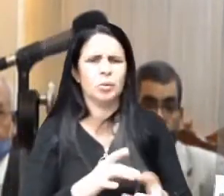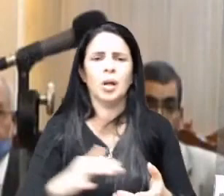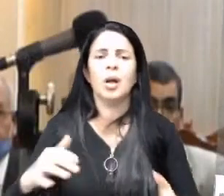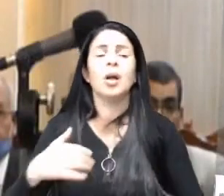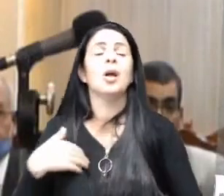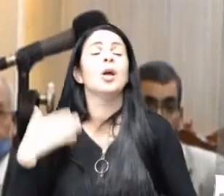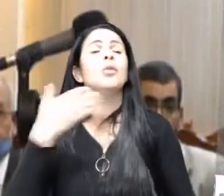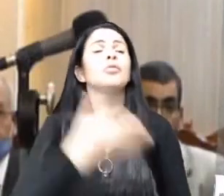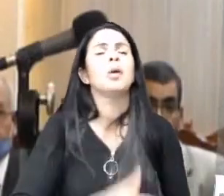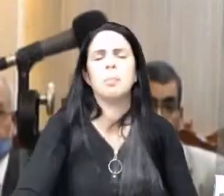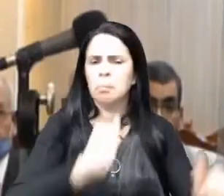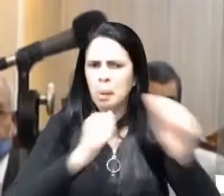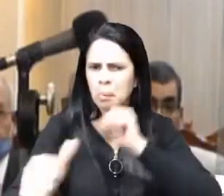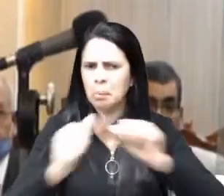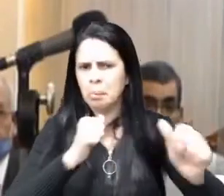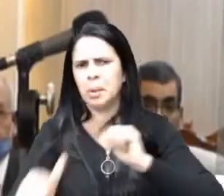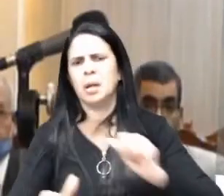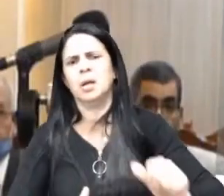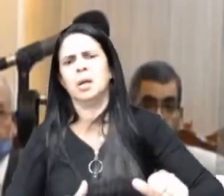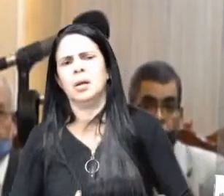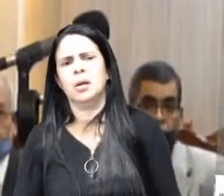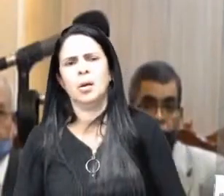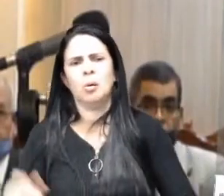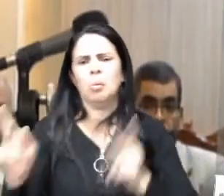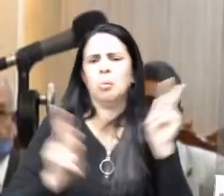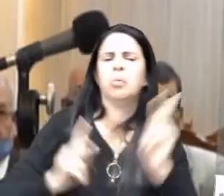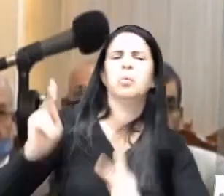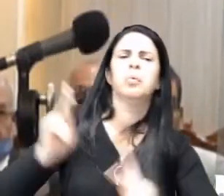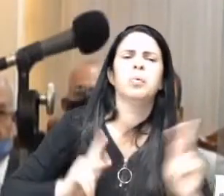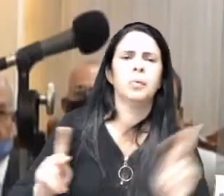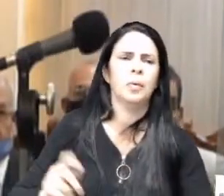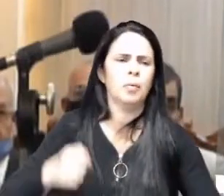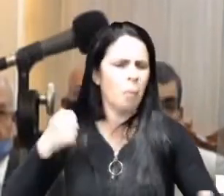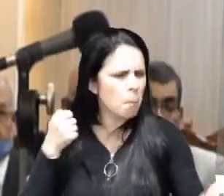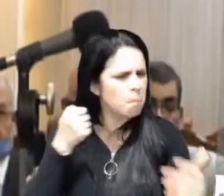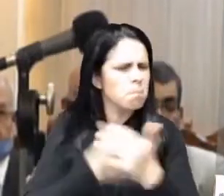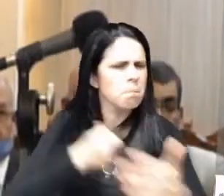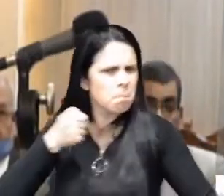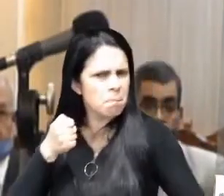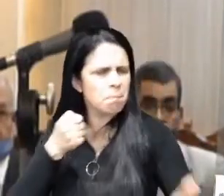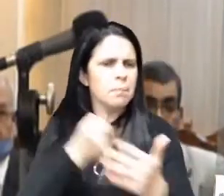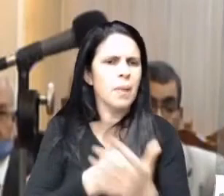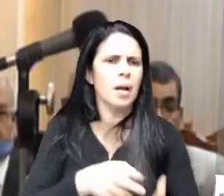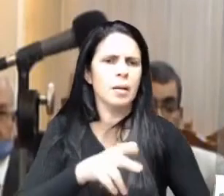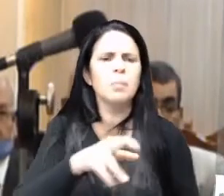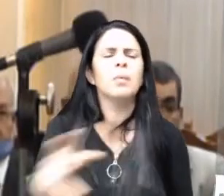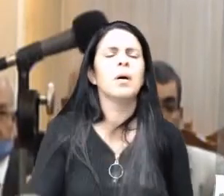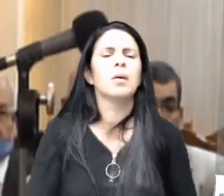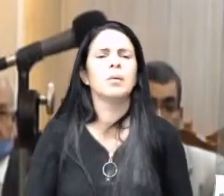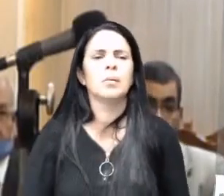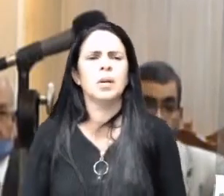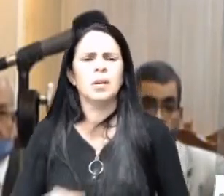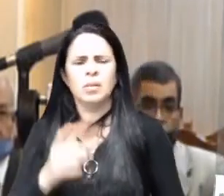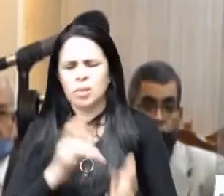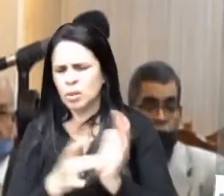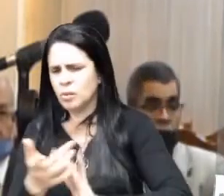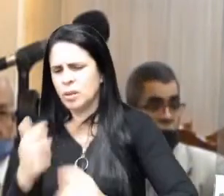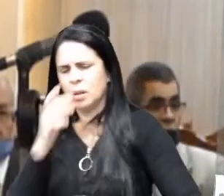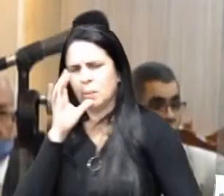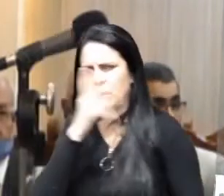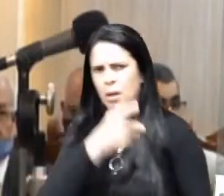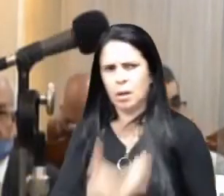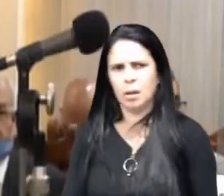é espancar aí meus irmãos, que o Senhor não vem tão cedo. Está lá em Lucas 12, 45,